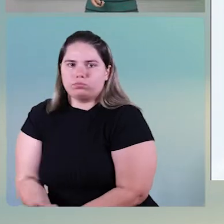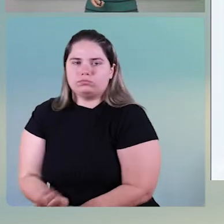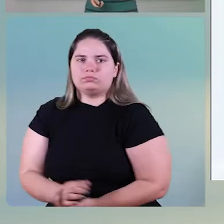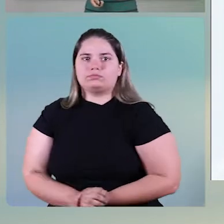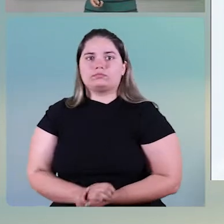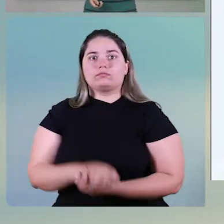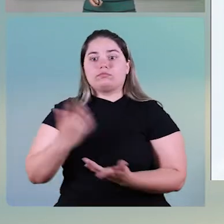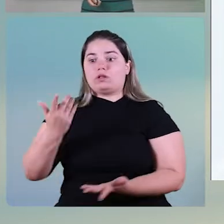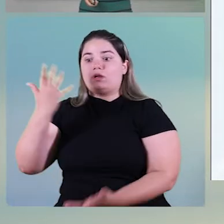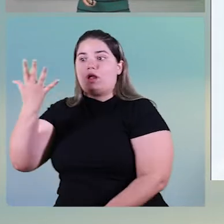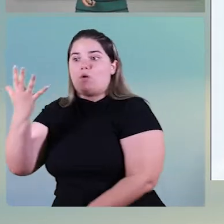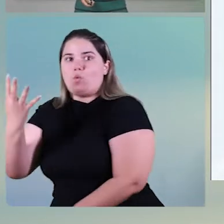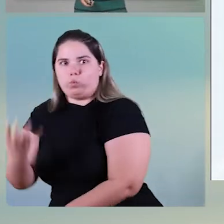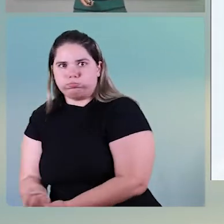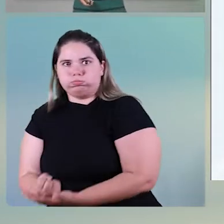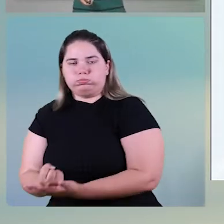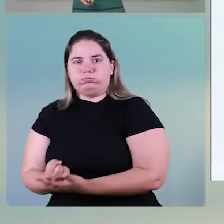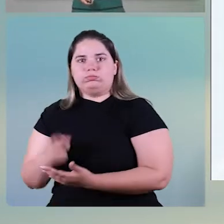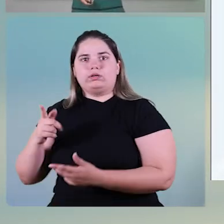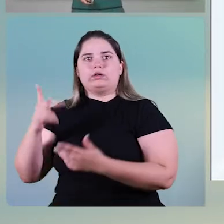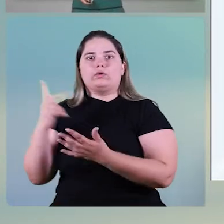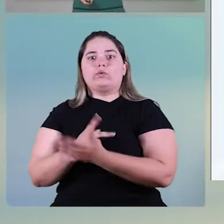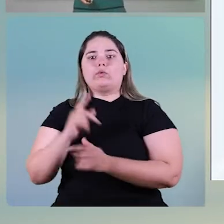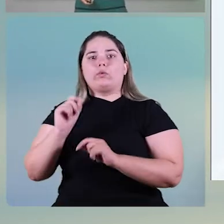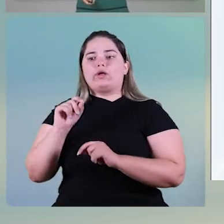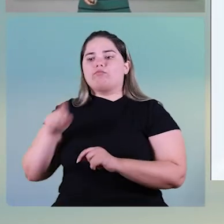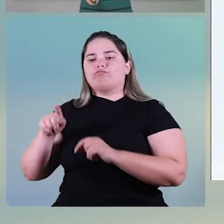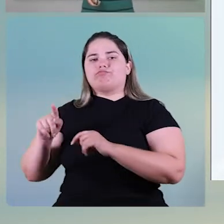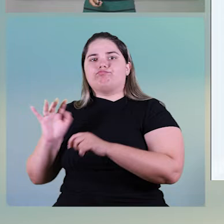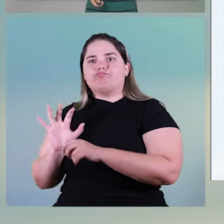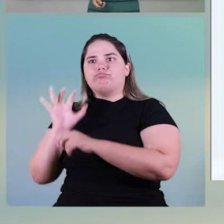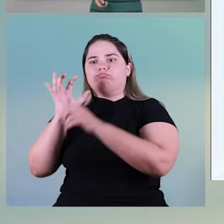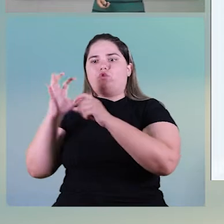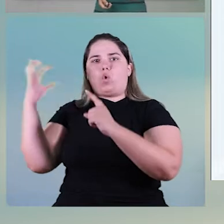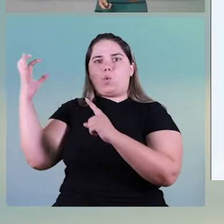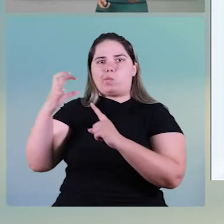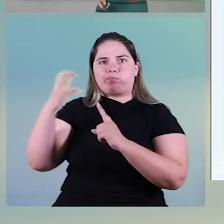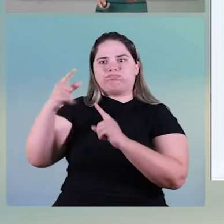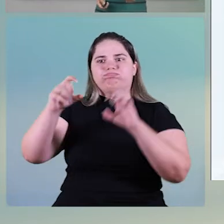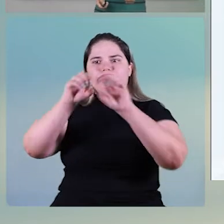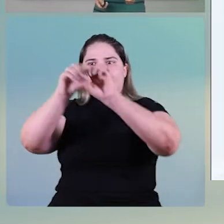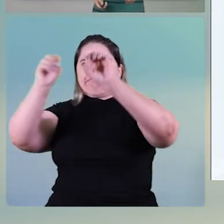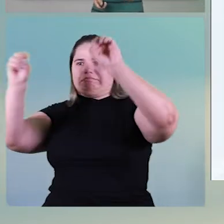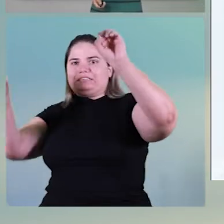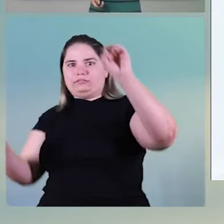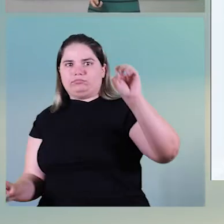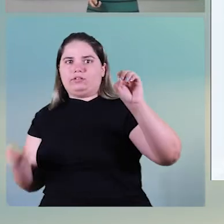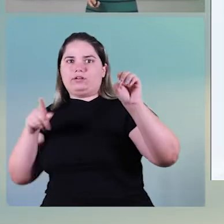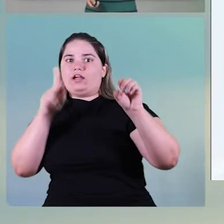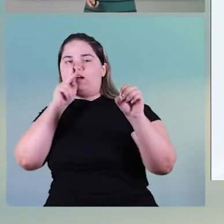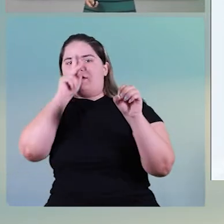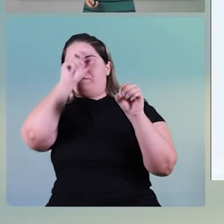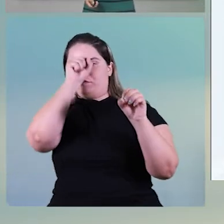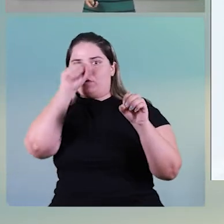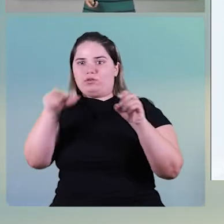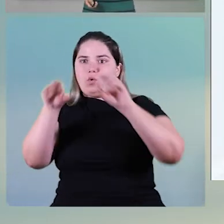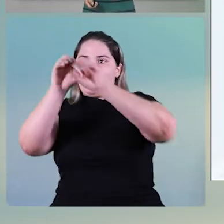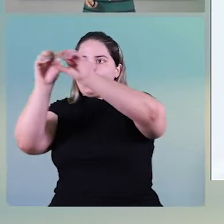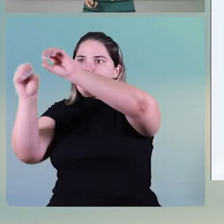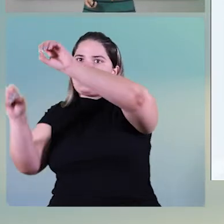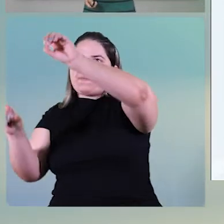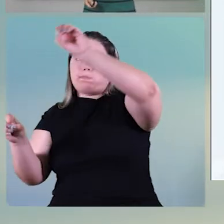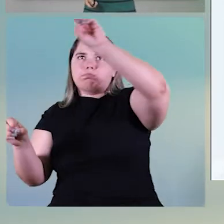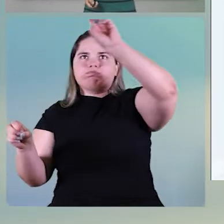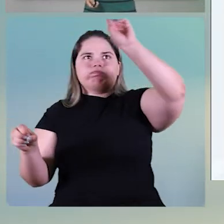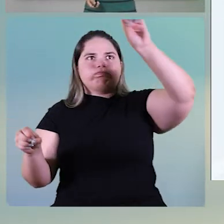que o bloco B recebeu da terra, ele aplica na corda, na extremidade da corda, e essa força aplicada na corda